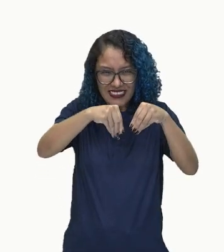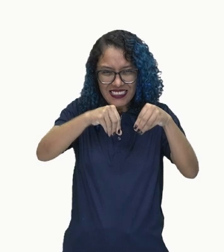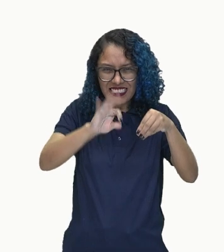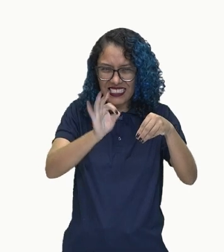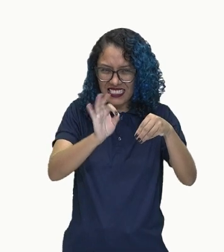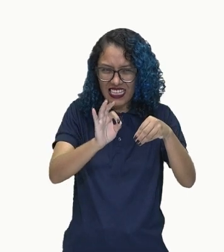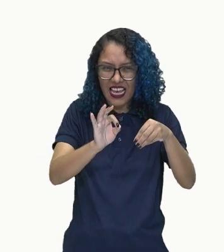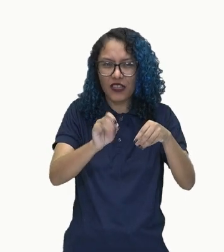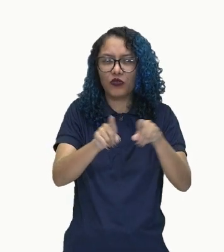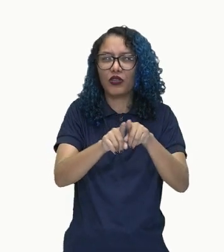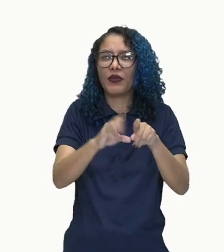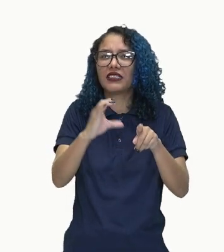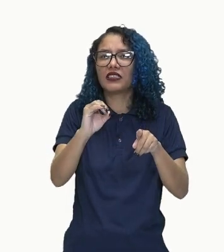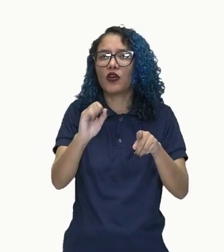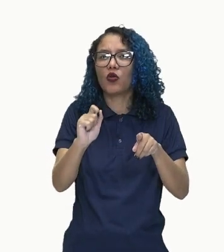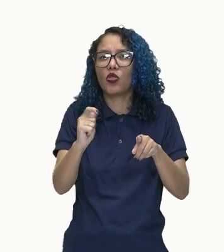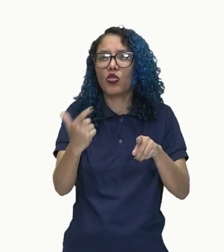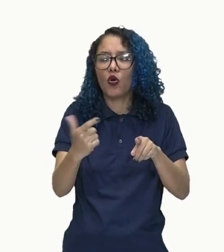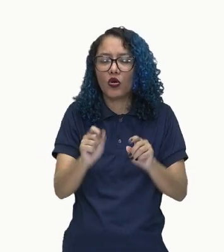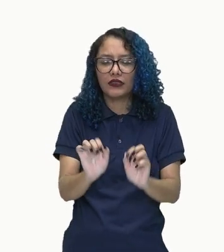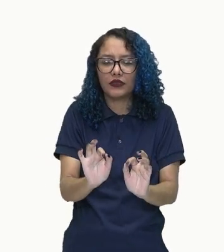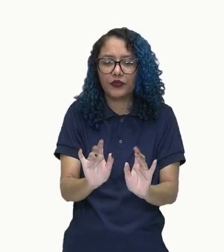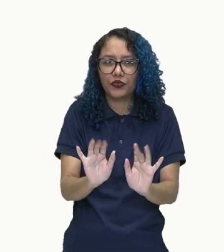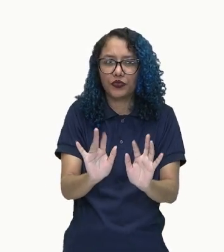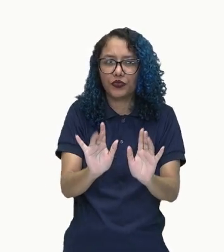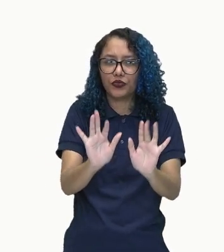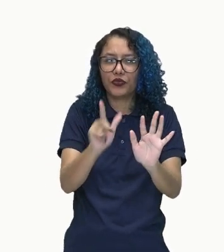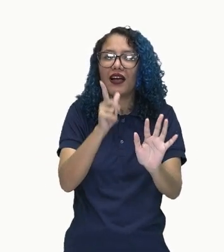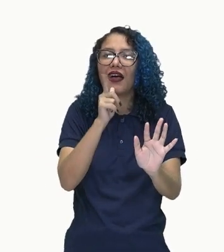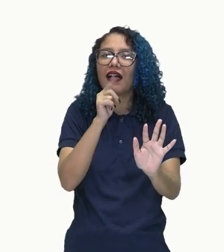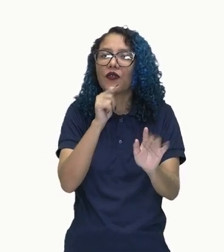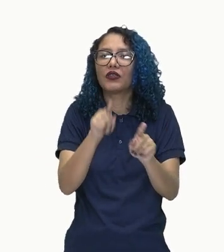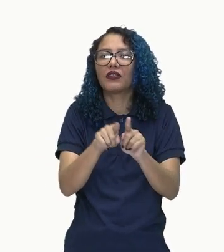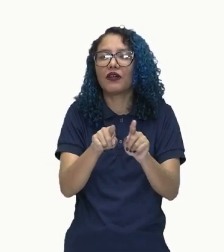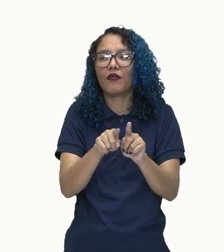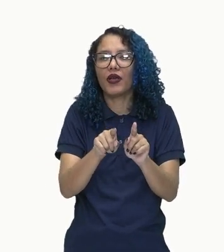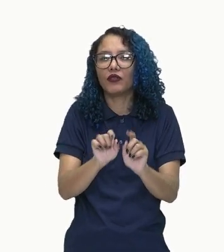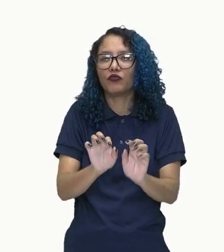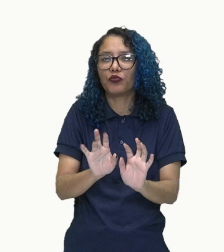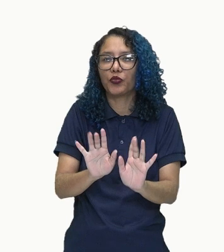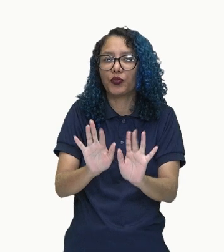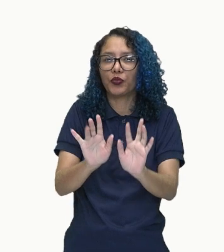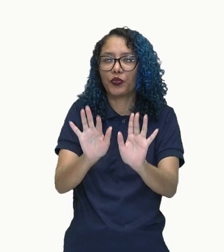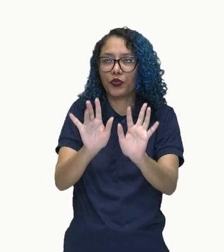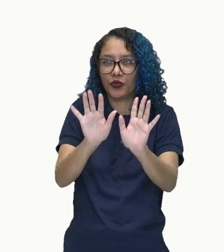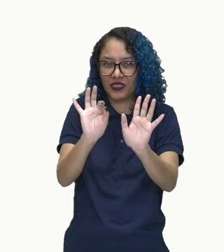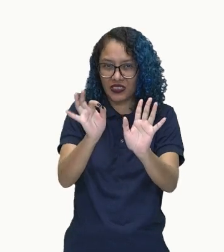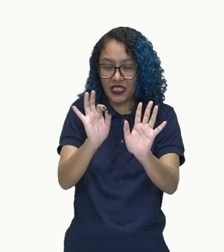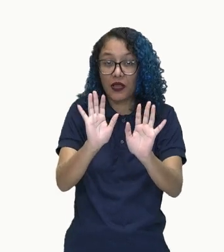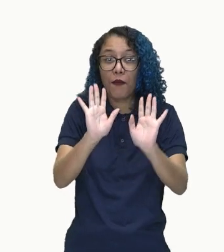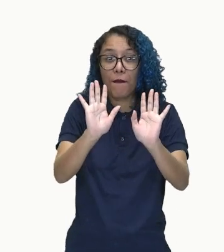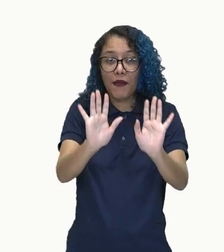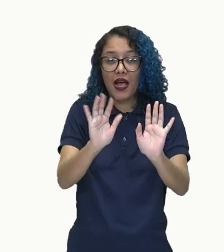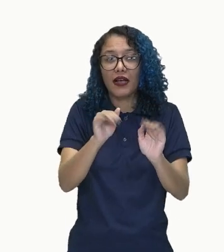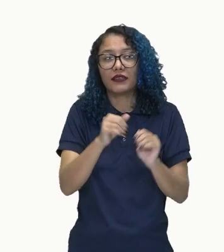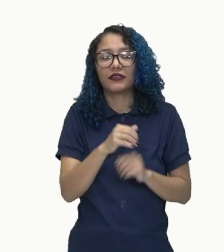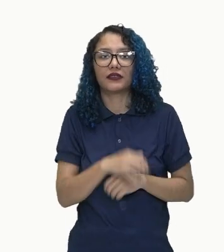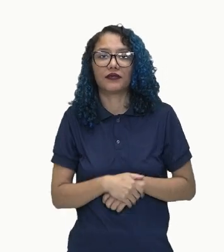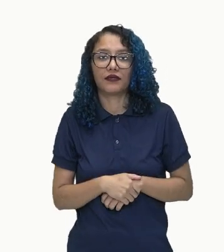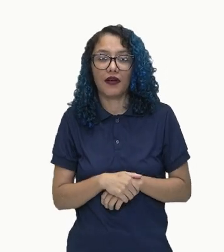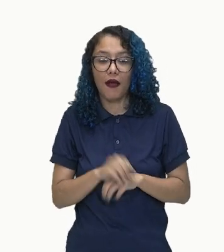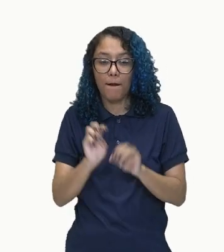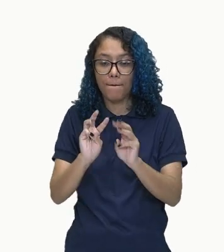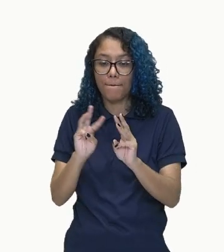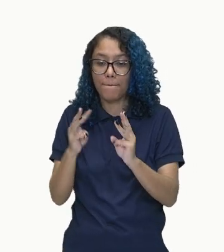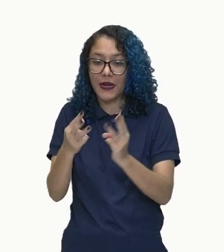libera gás carbônico e vapor de água. Mas a soma dessas massas